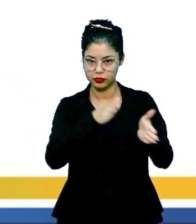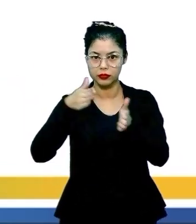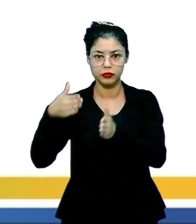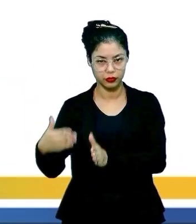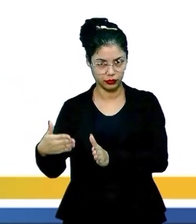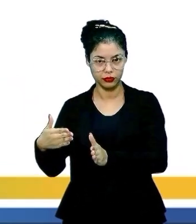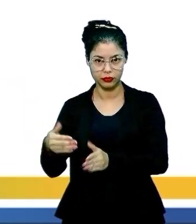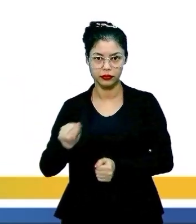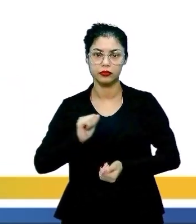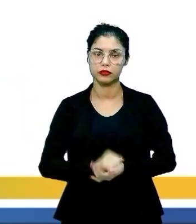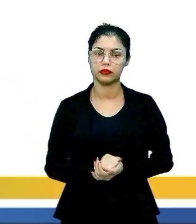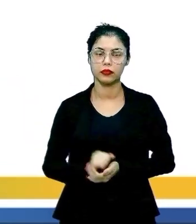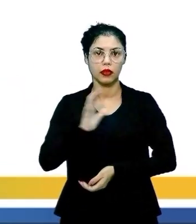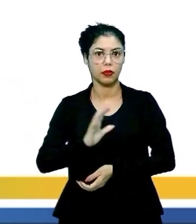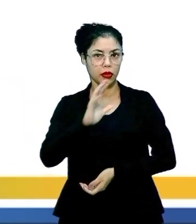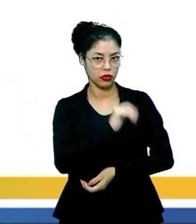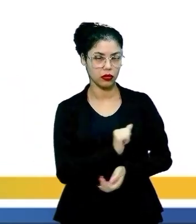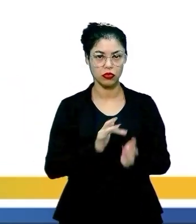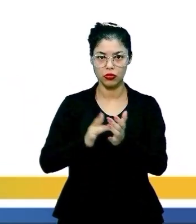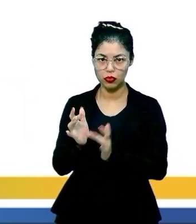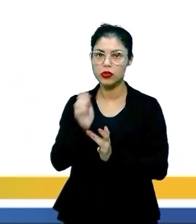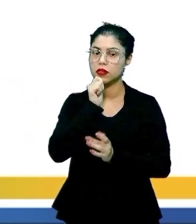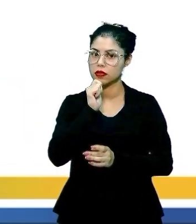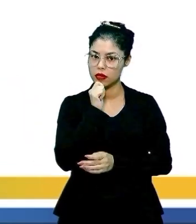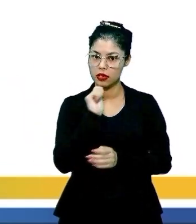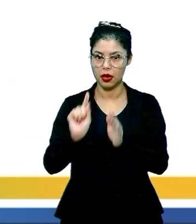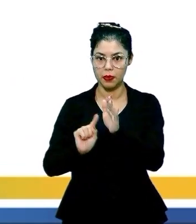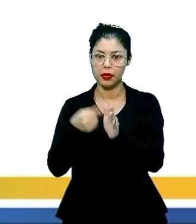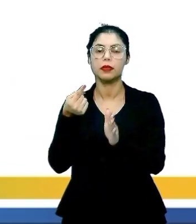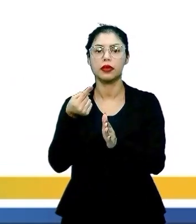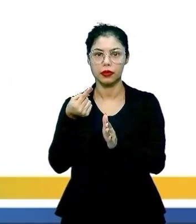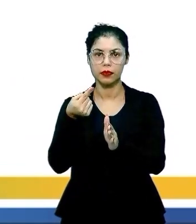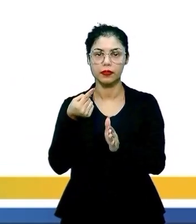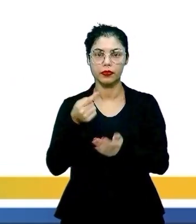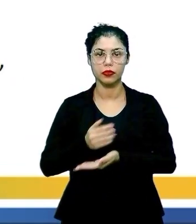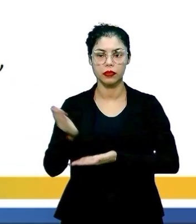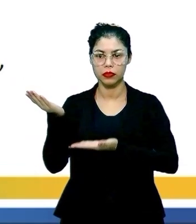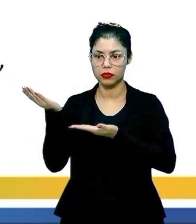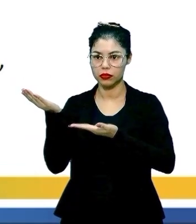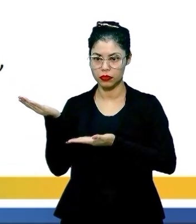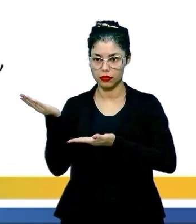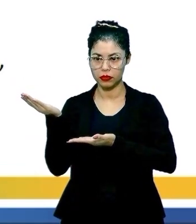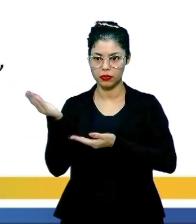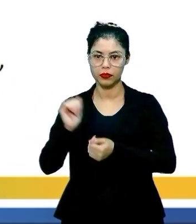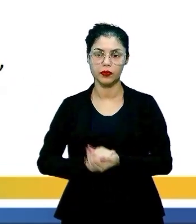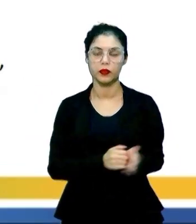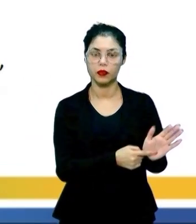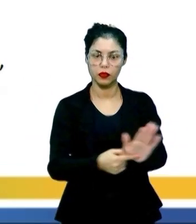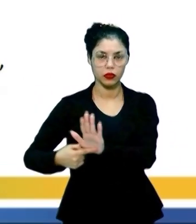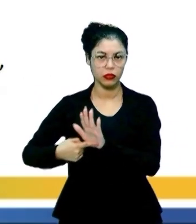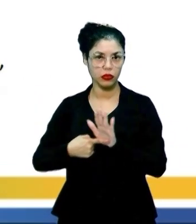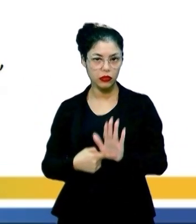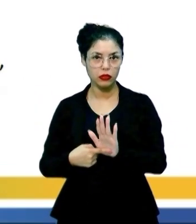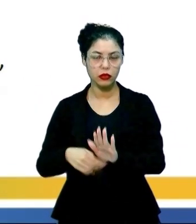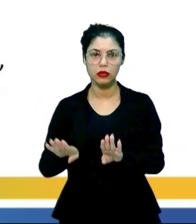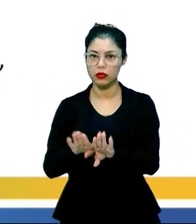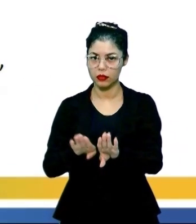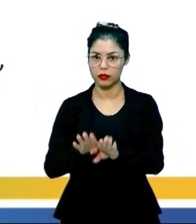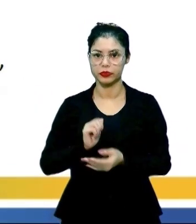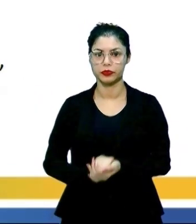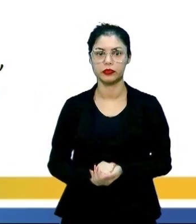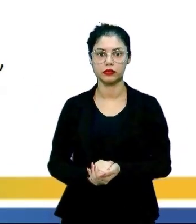passo, os passos da Paixão de Cristo. Esse é o primeiro, que é a Santa Ceia, a primeira estação. Então ele está mostrando aqui, e o comando da